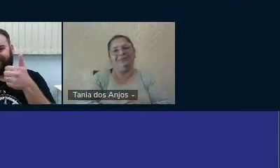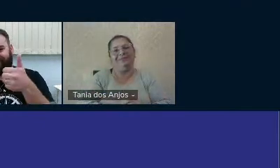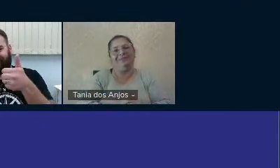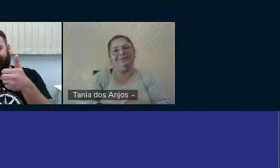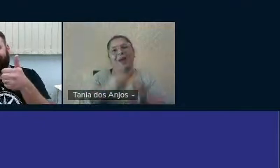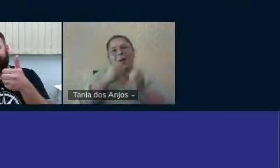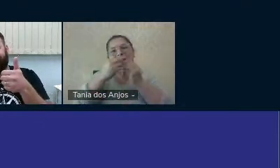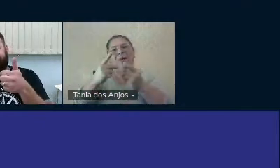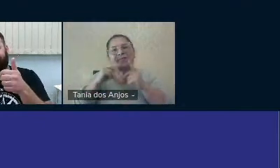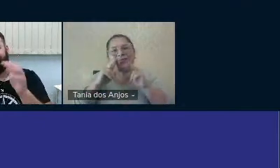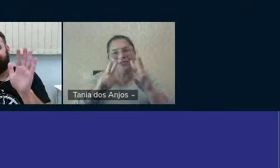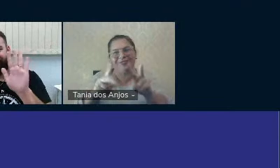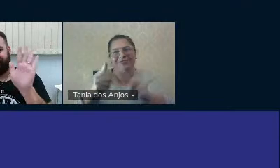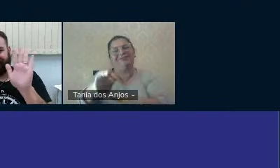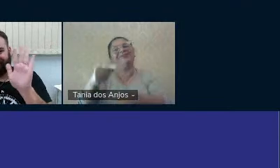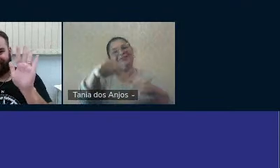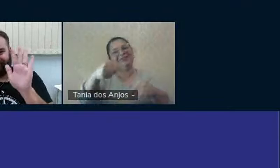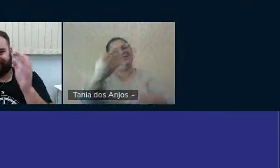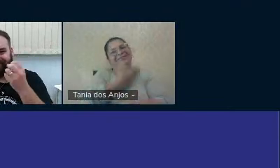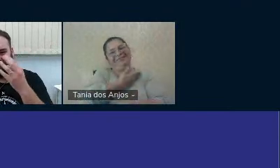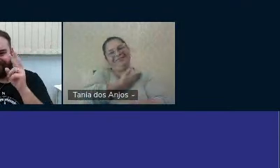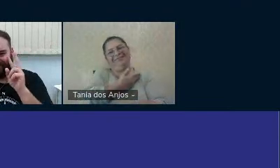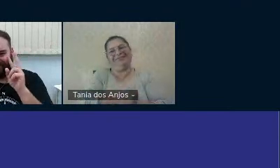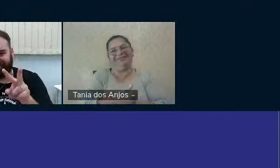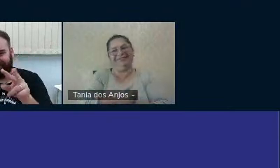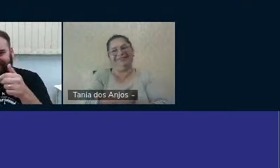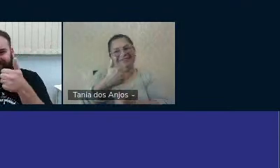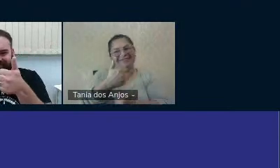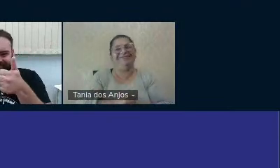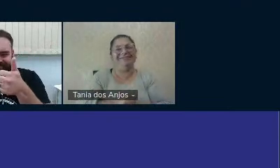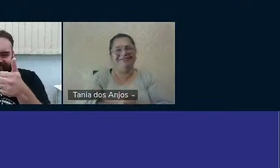Que bom ver você aqui, meu amigo.